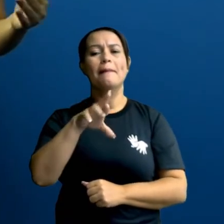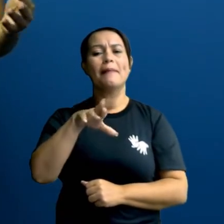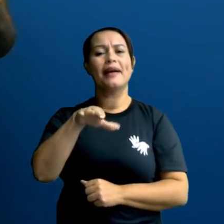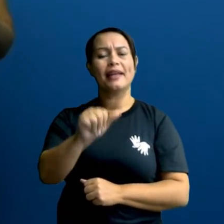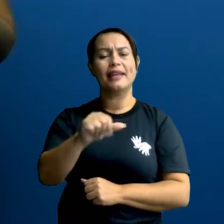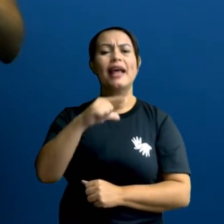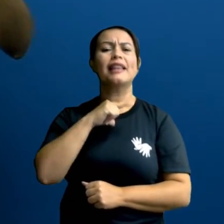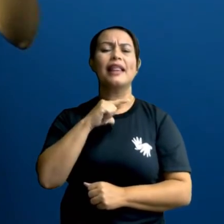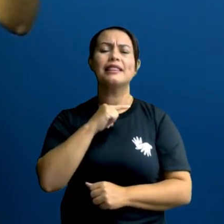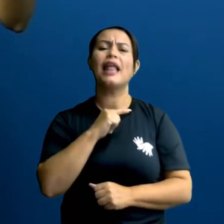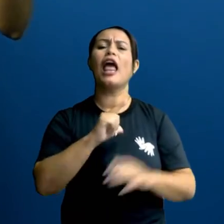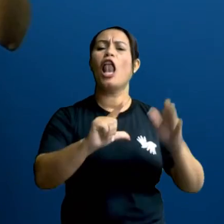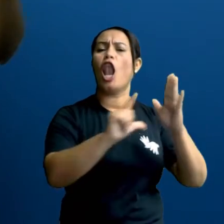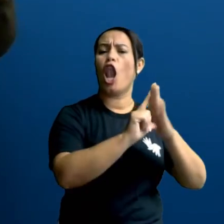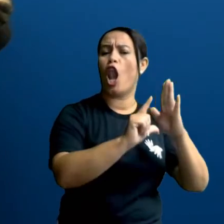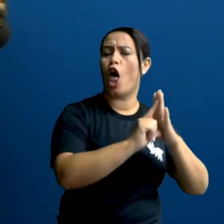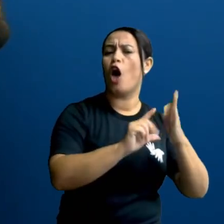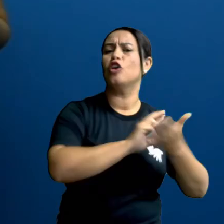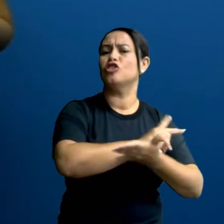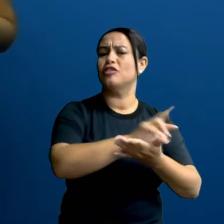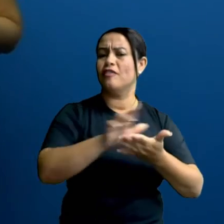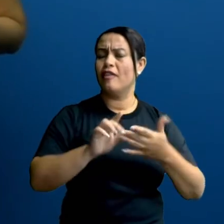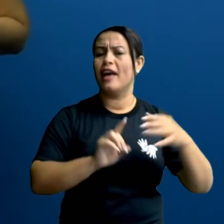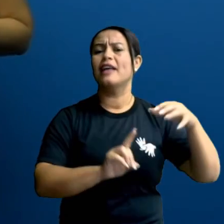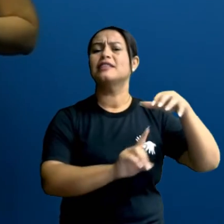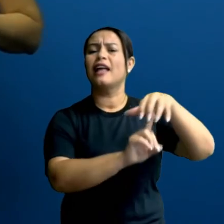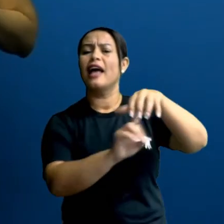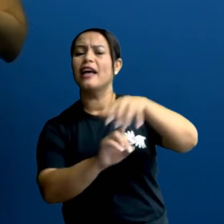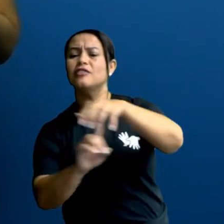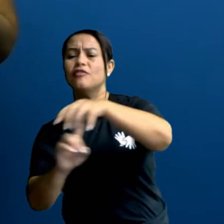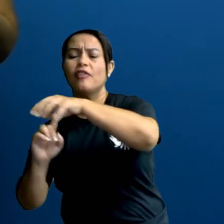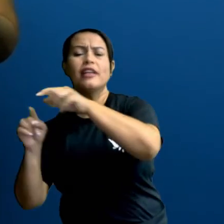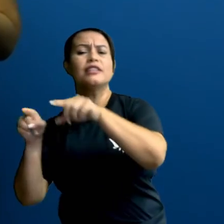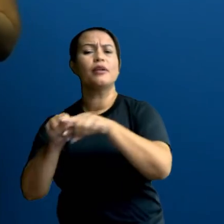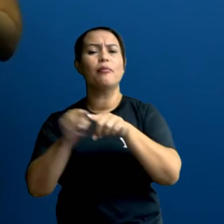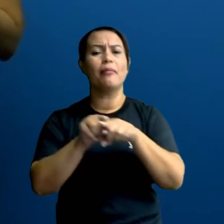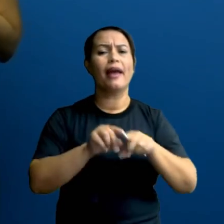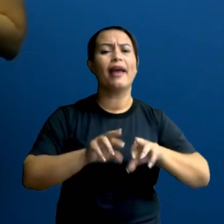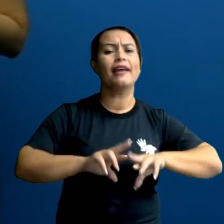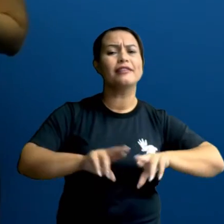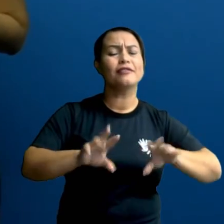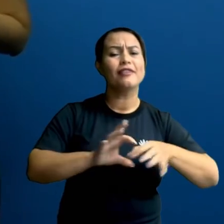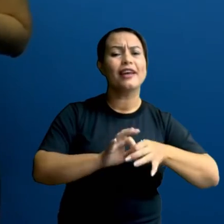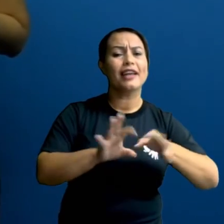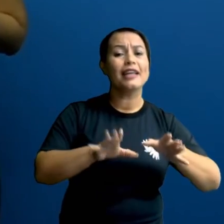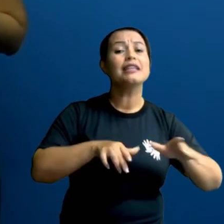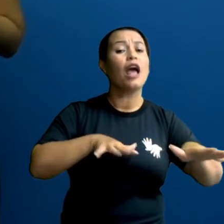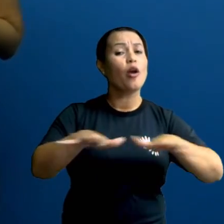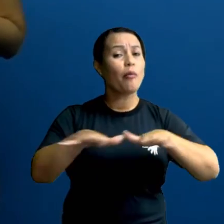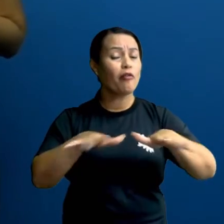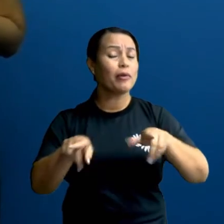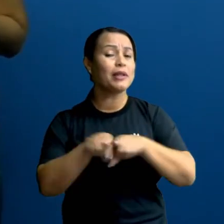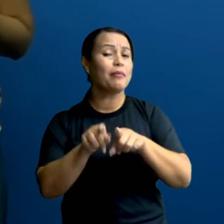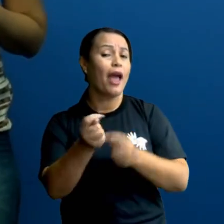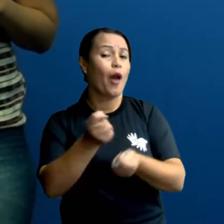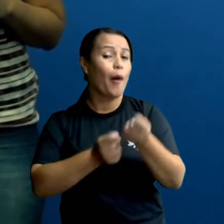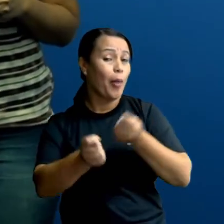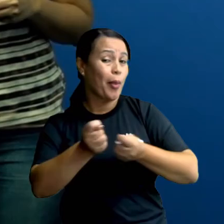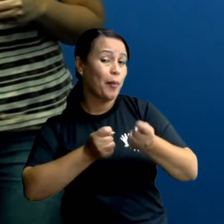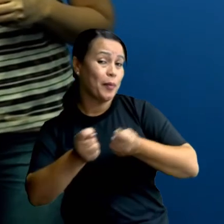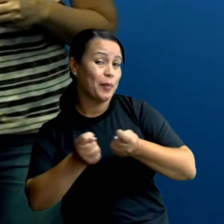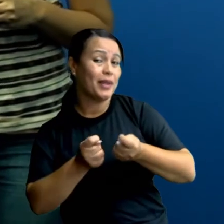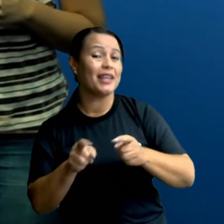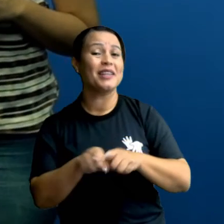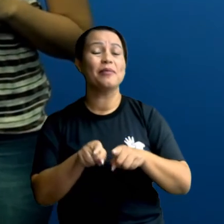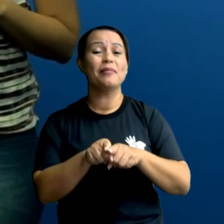várias lojas. Nós temos as feiras livres lá no centro também. Tudo isso faz movimentar a nossa economia e o